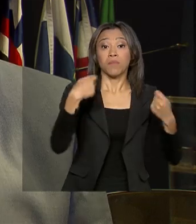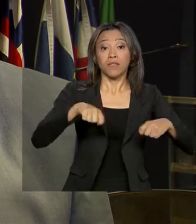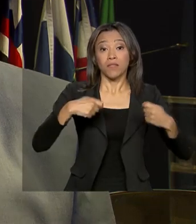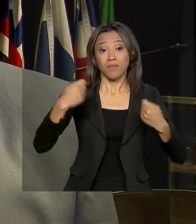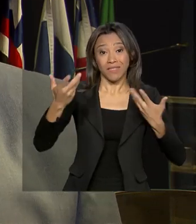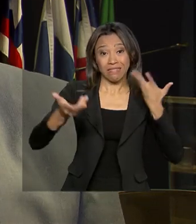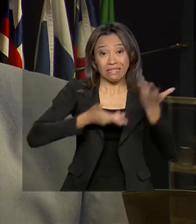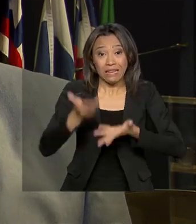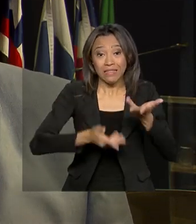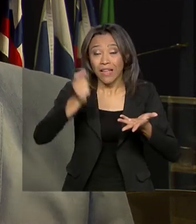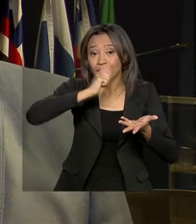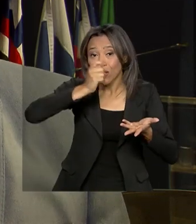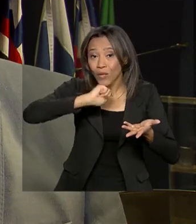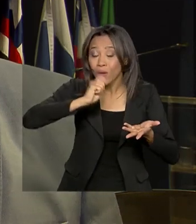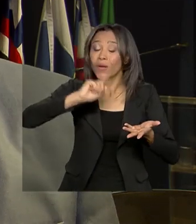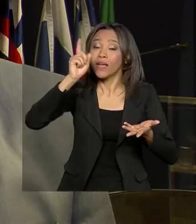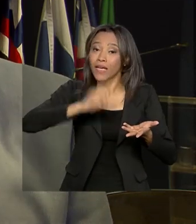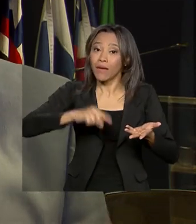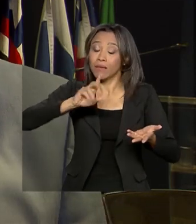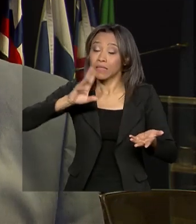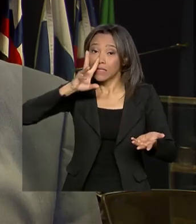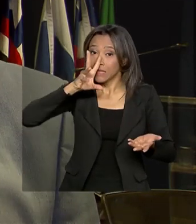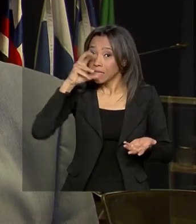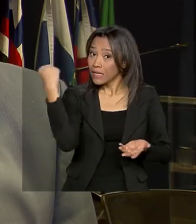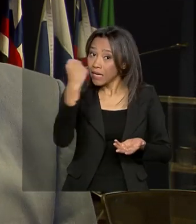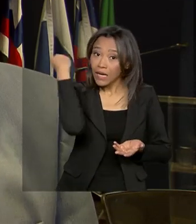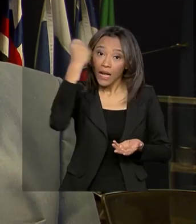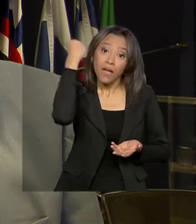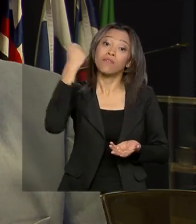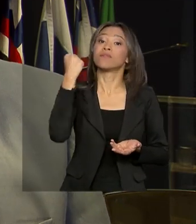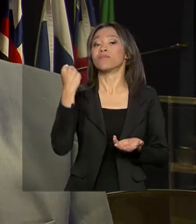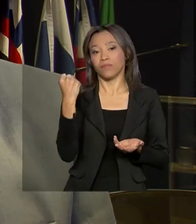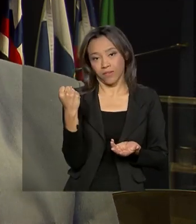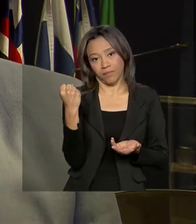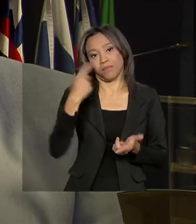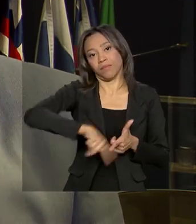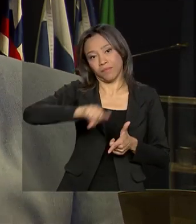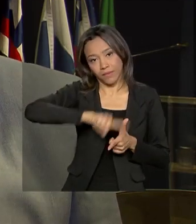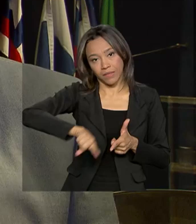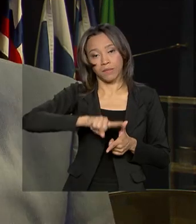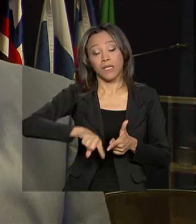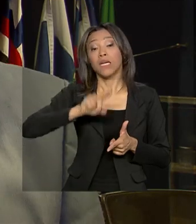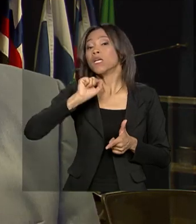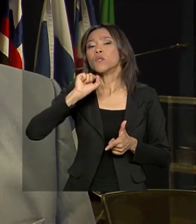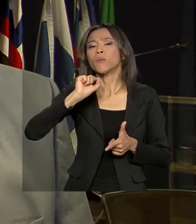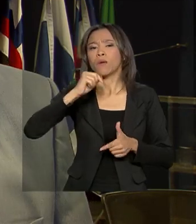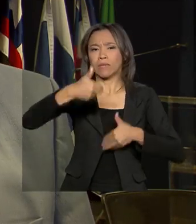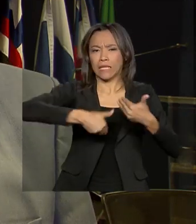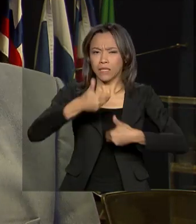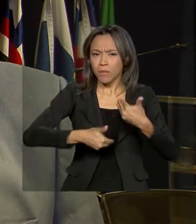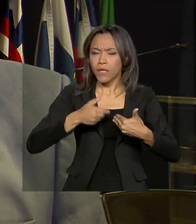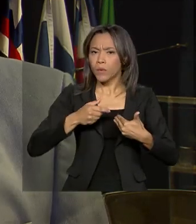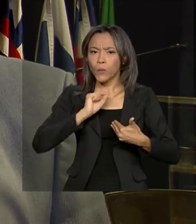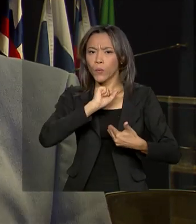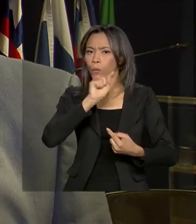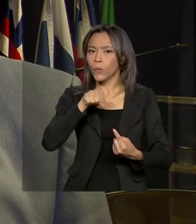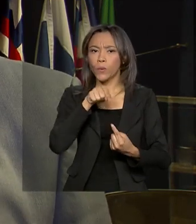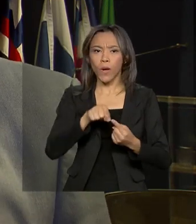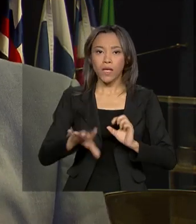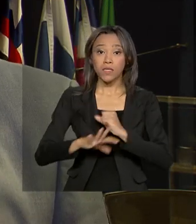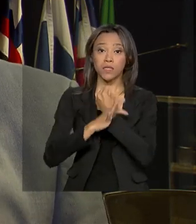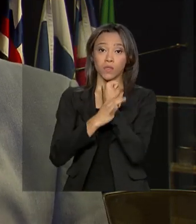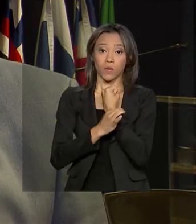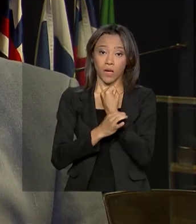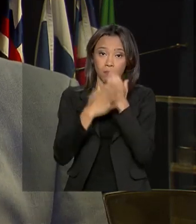grave problema de saúde pública e um grave problema de segurança pública. E o tratamento para isso é garantir atenção